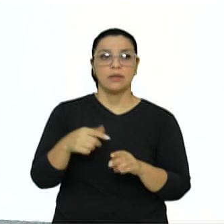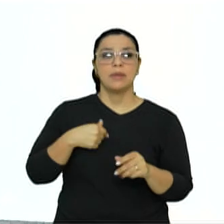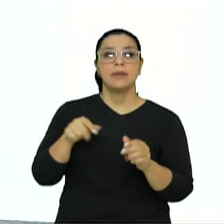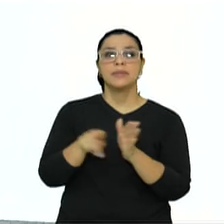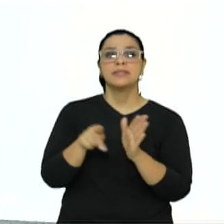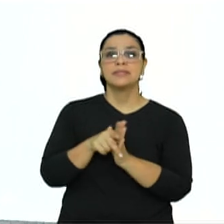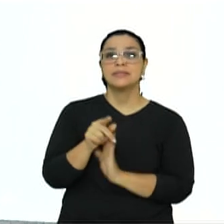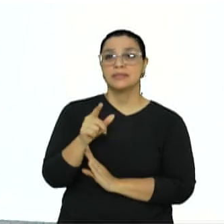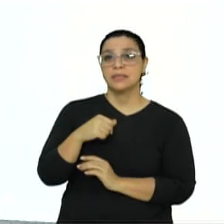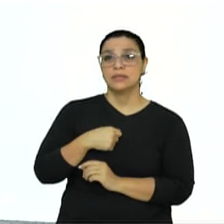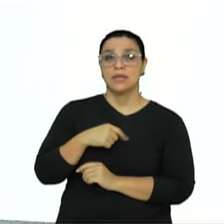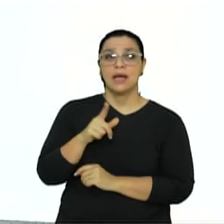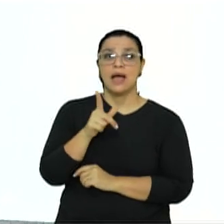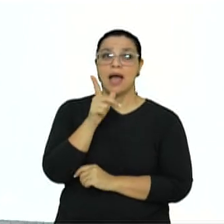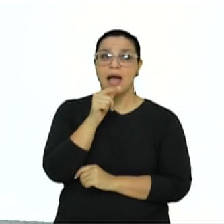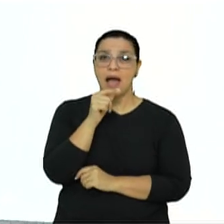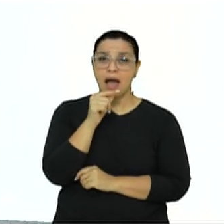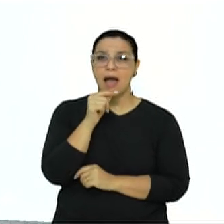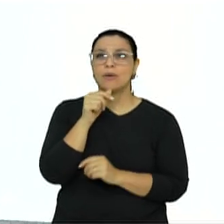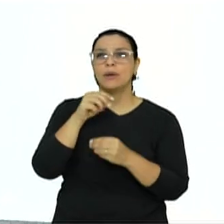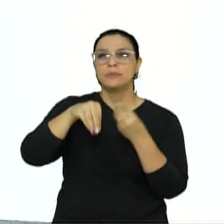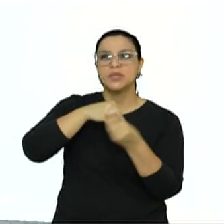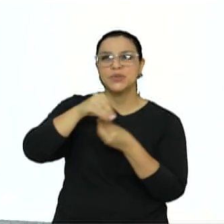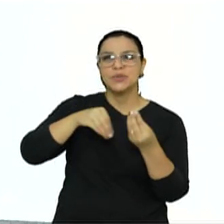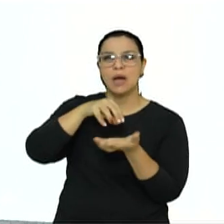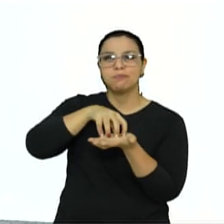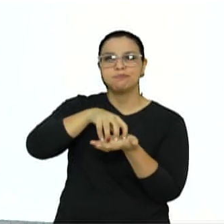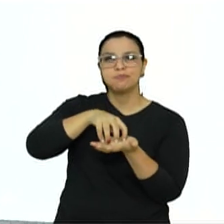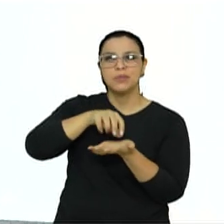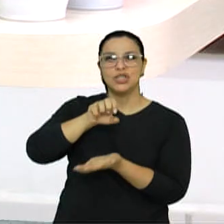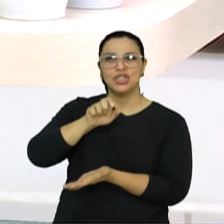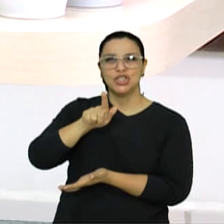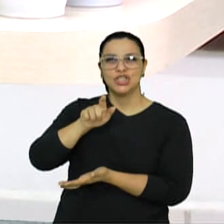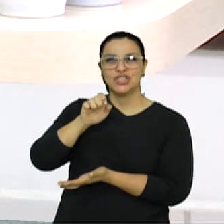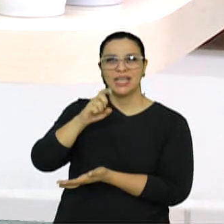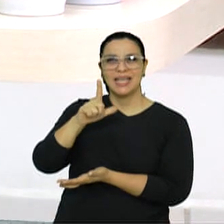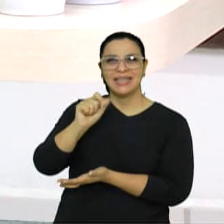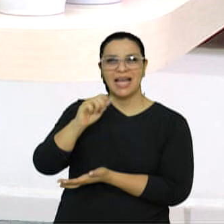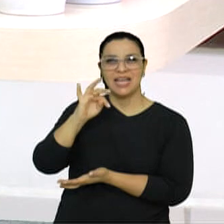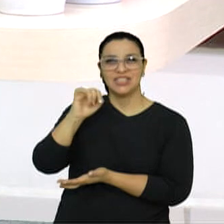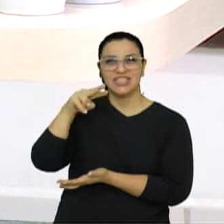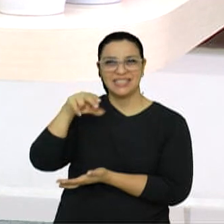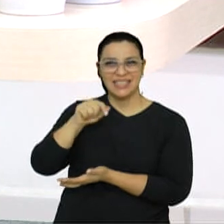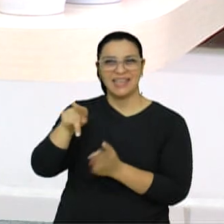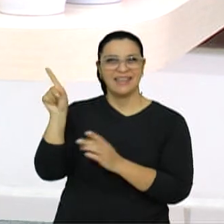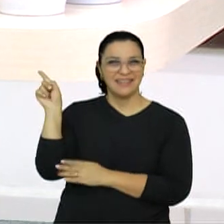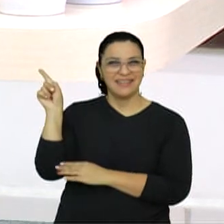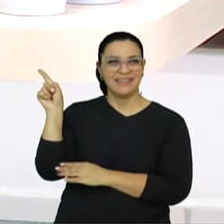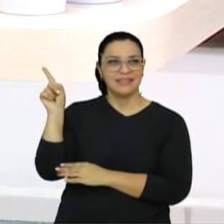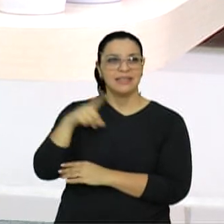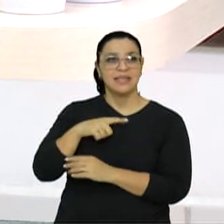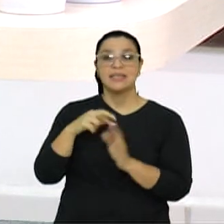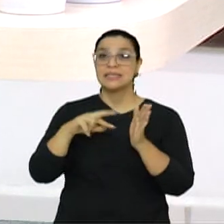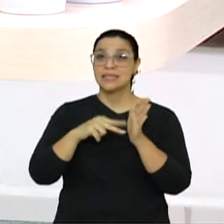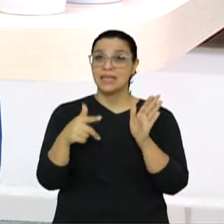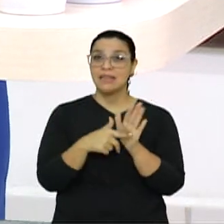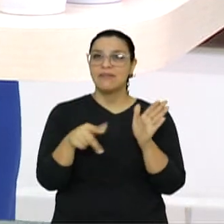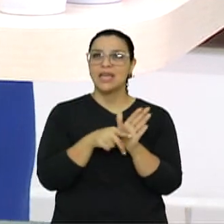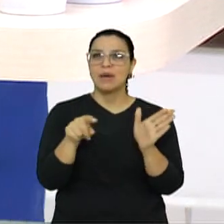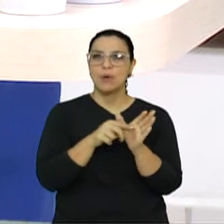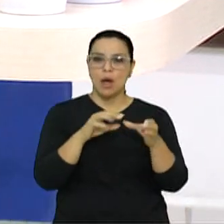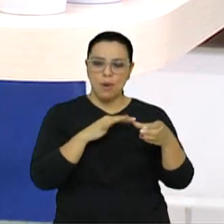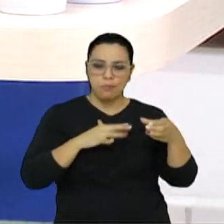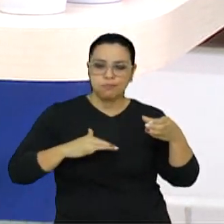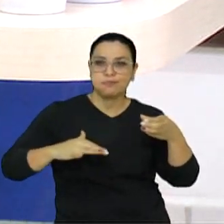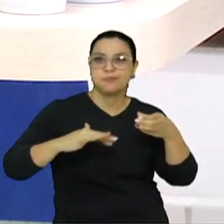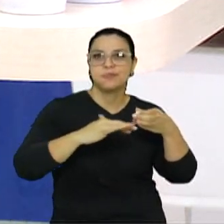líquido transparente, que vai ser a gelatina, ok? Essa gelatina aqui, ela vai representar o nosso